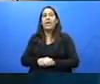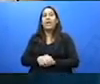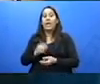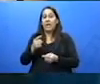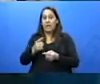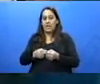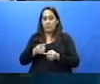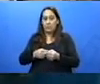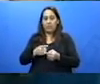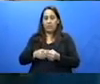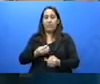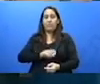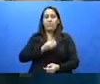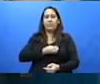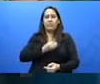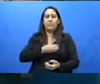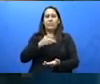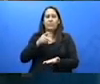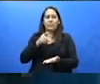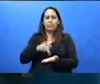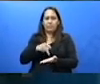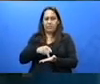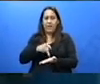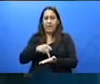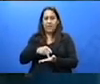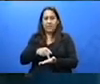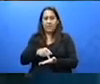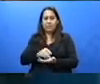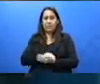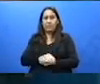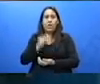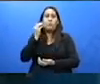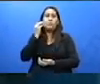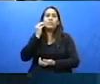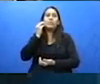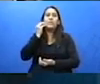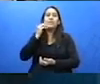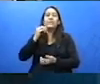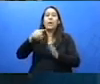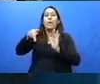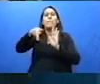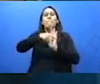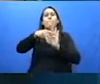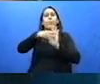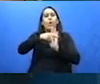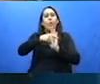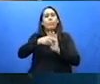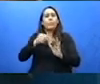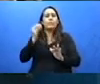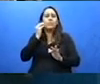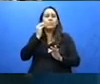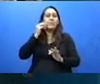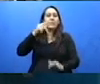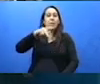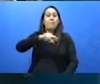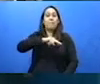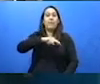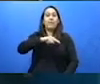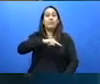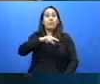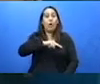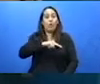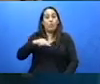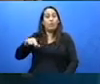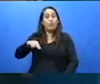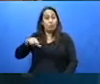eles foram vividos. Quando a gente faz uma experiência, a gente coloca ali a mão na massa, a gente vive